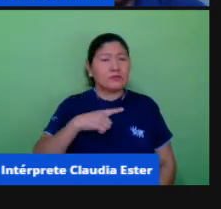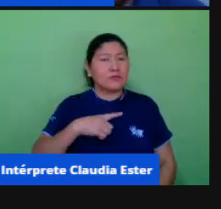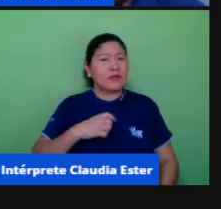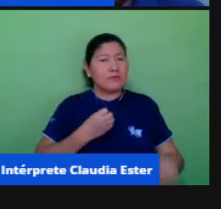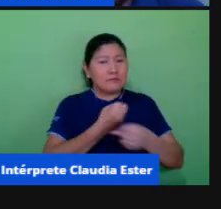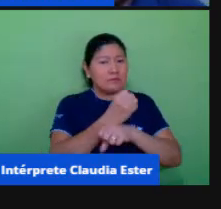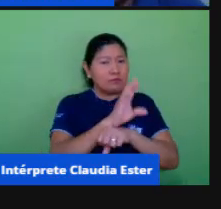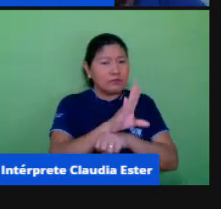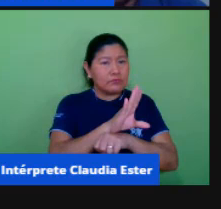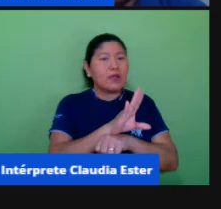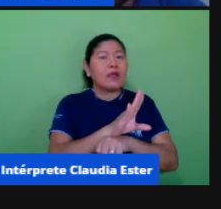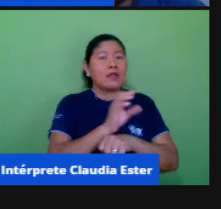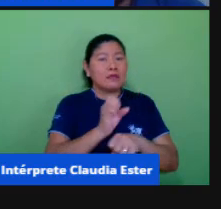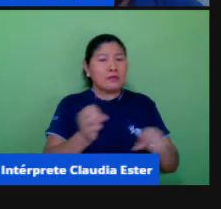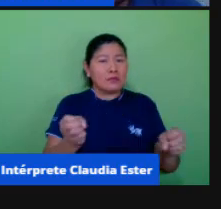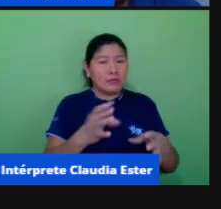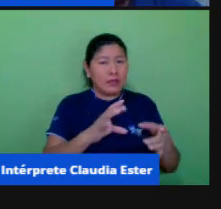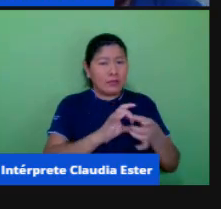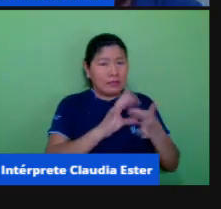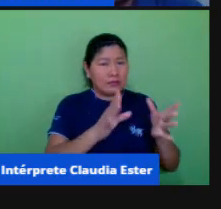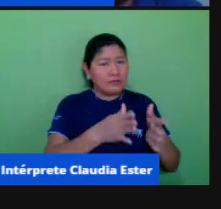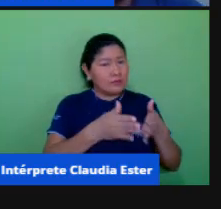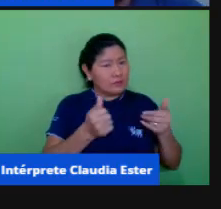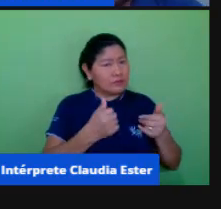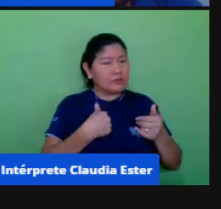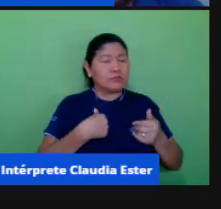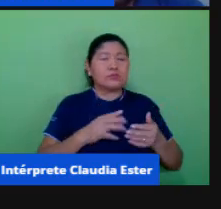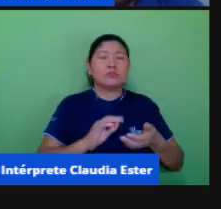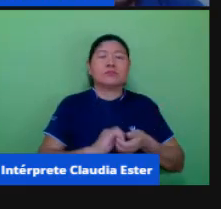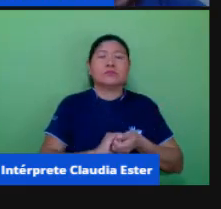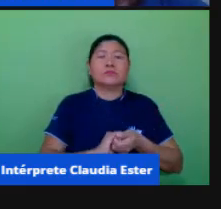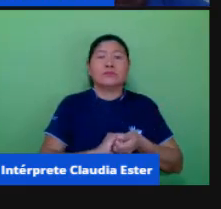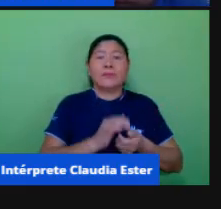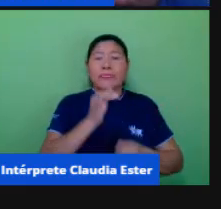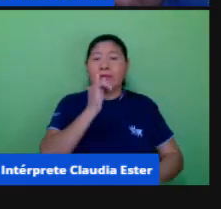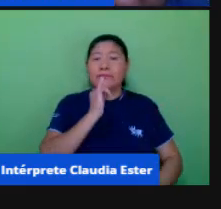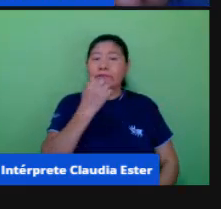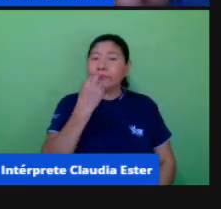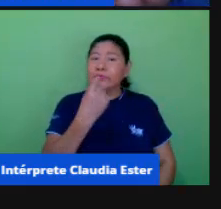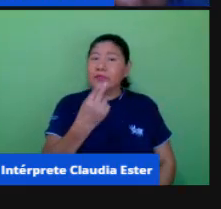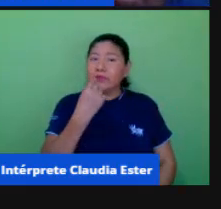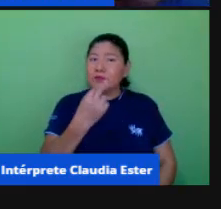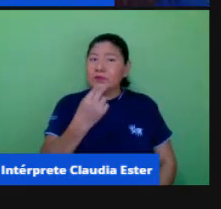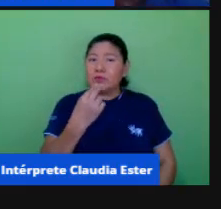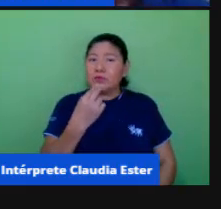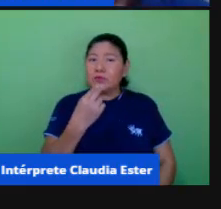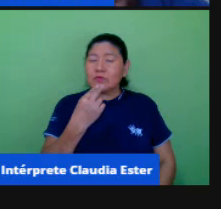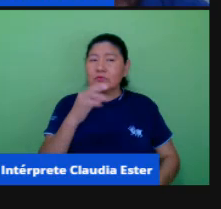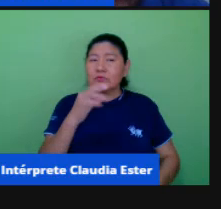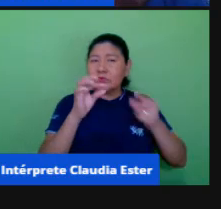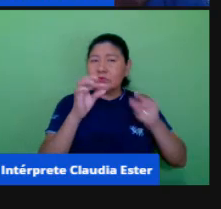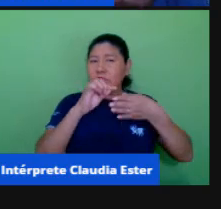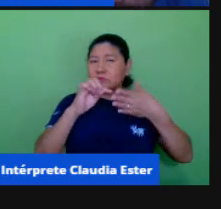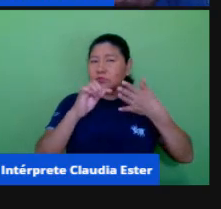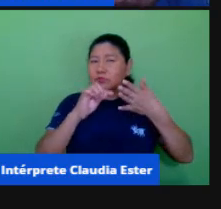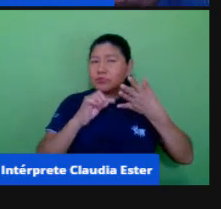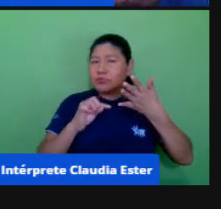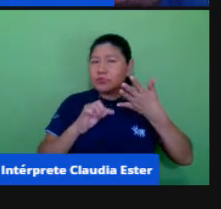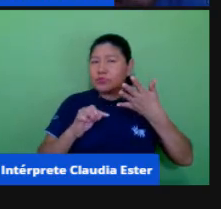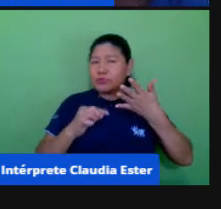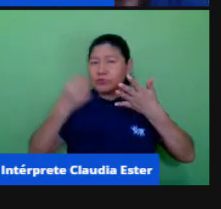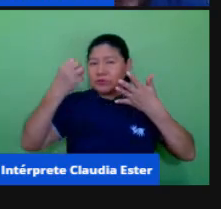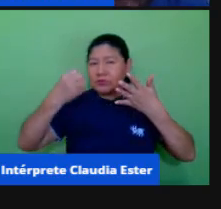pouco pequeno, mas o alaranjado, competências cognitivas, tá? O